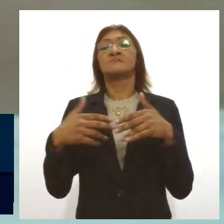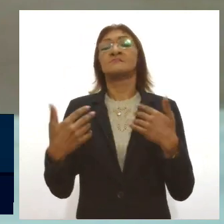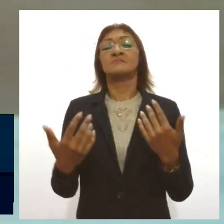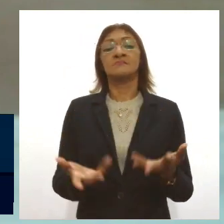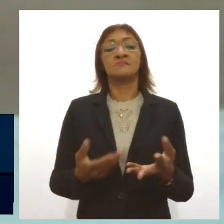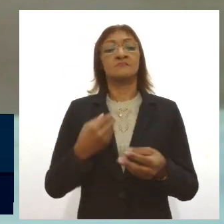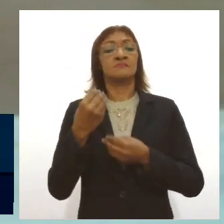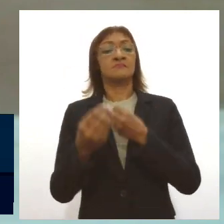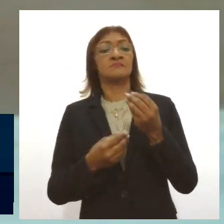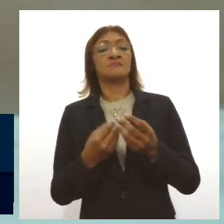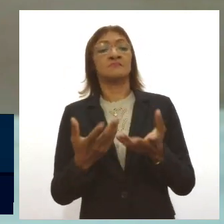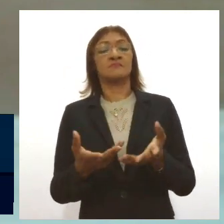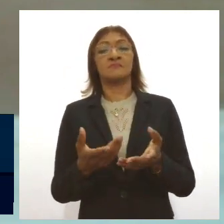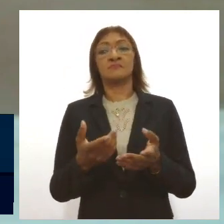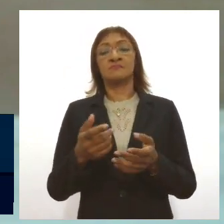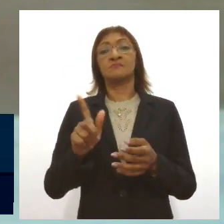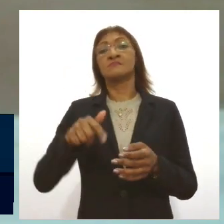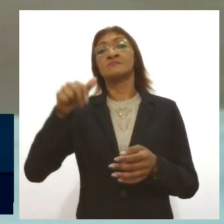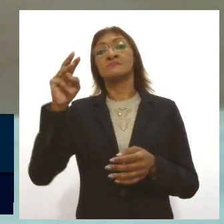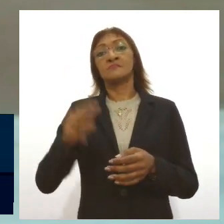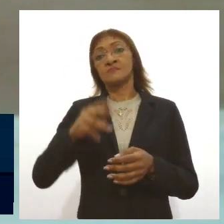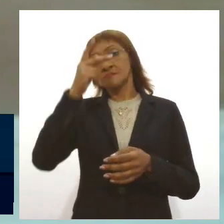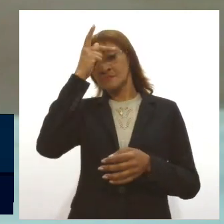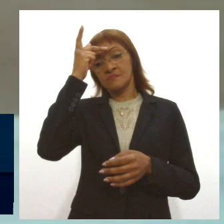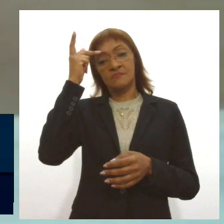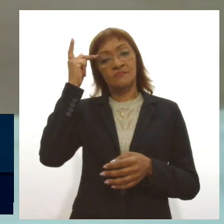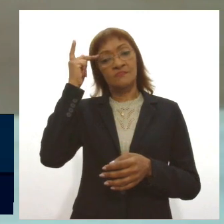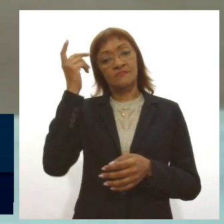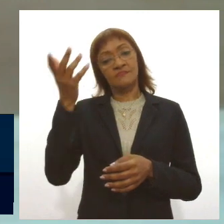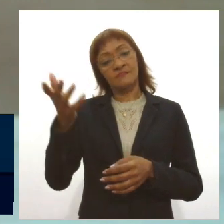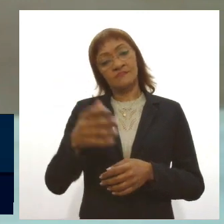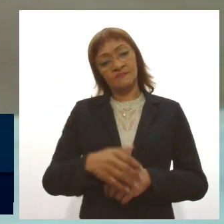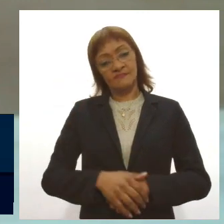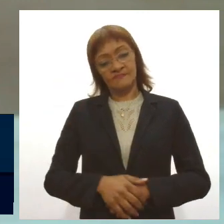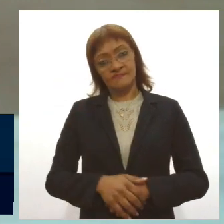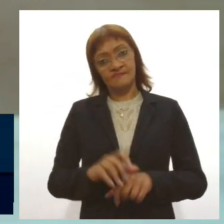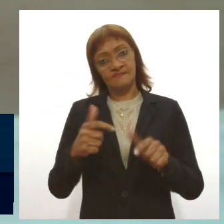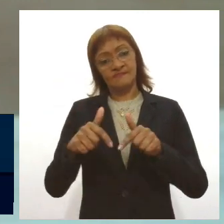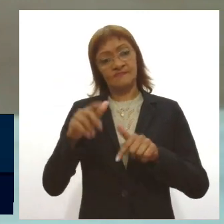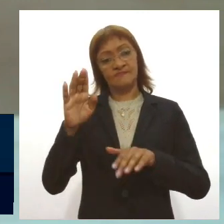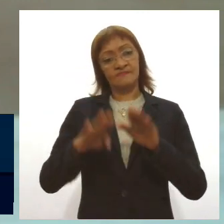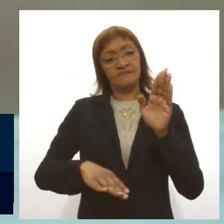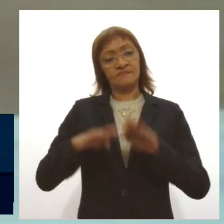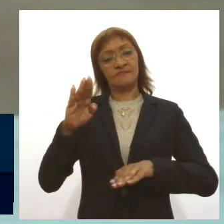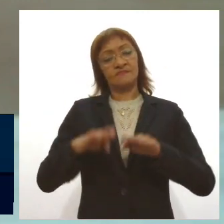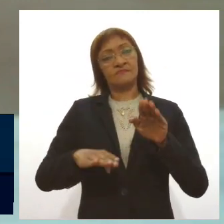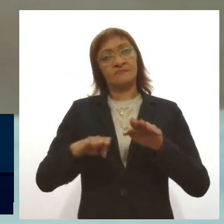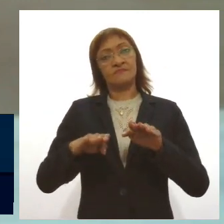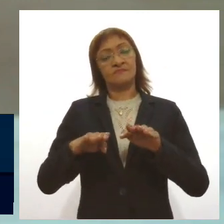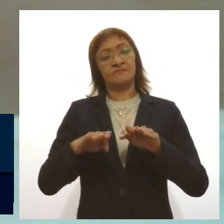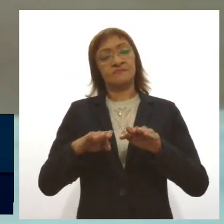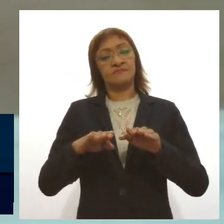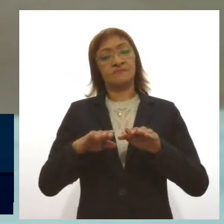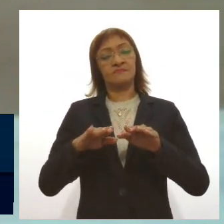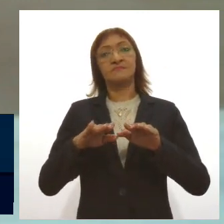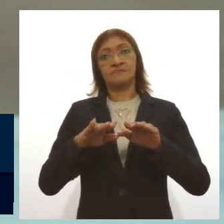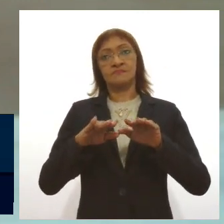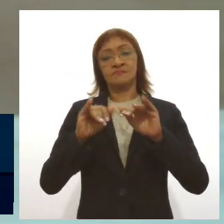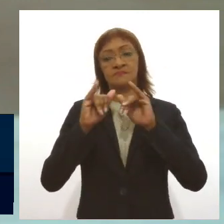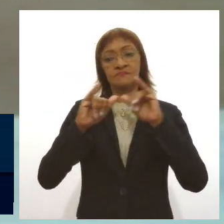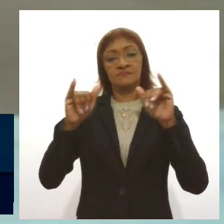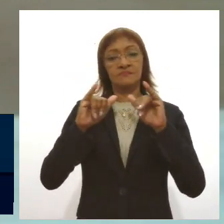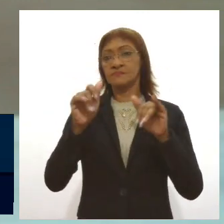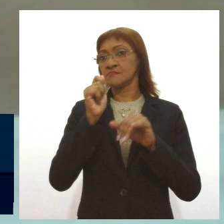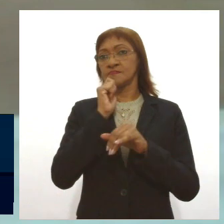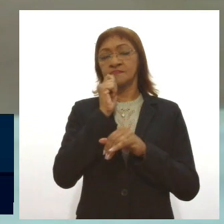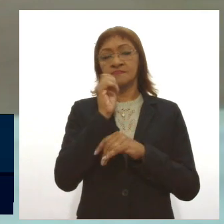solicitação, uma homologação, né, da pessoa que faz, né, aquele empreendimento, e muitas das vezes essa informação não chega